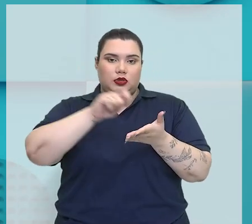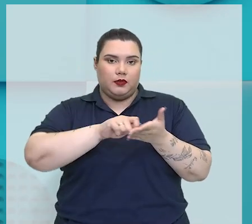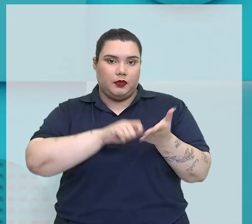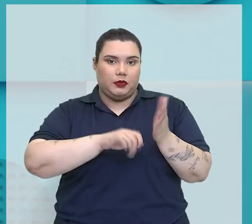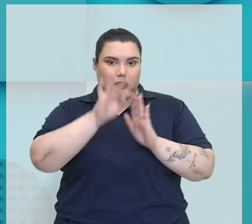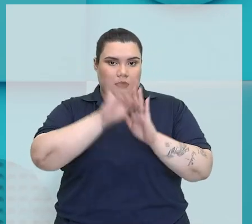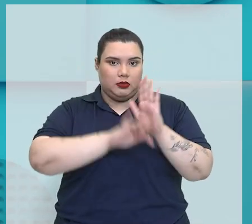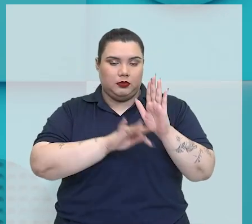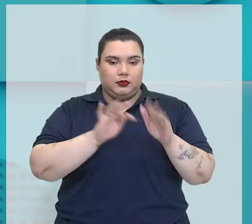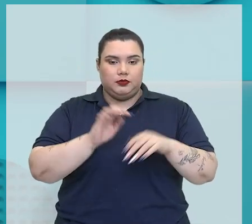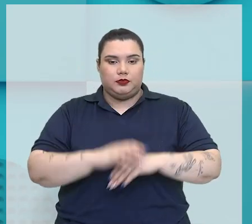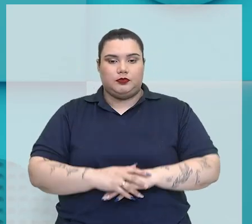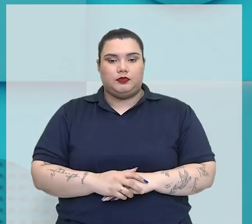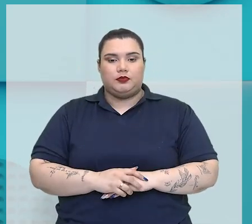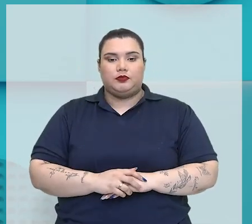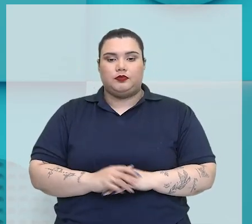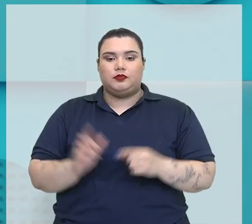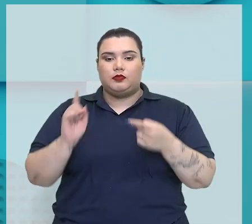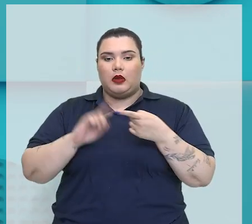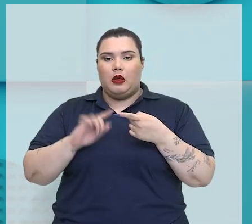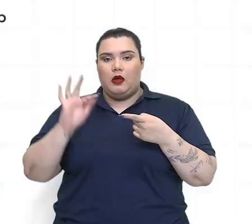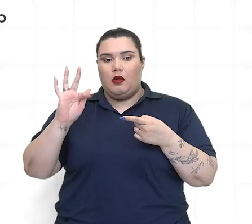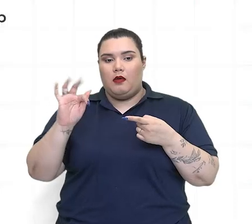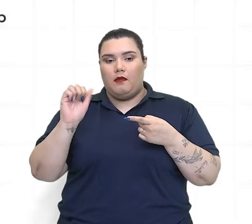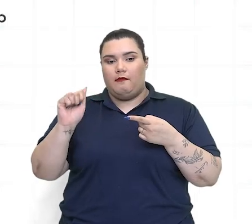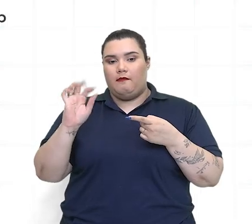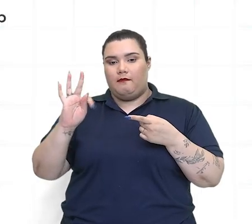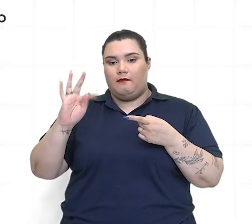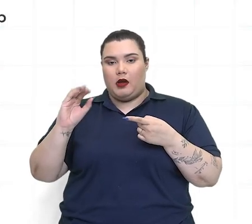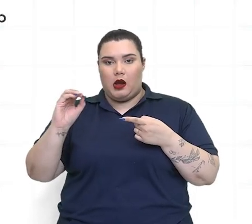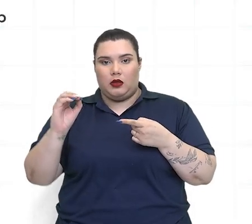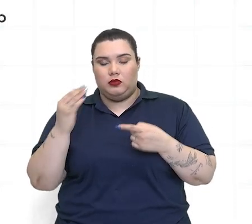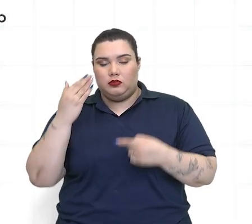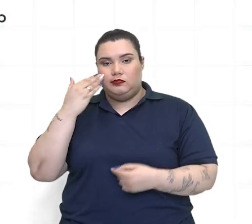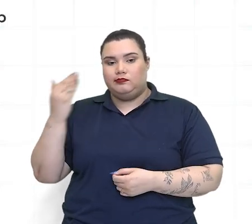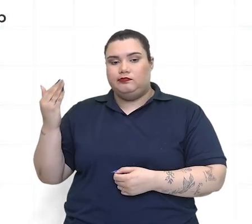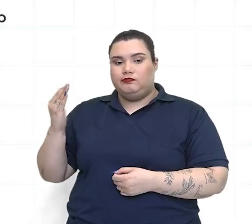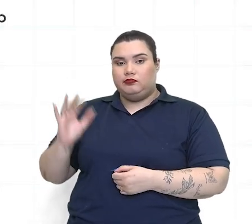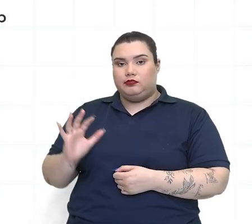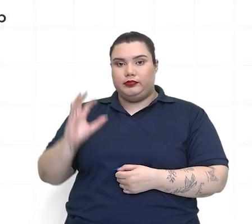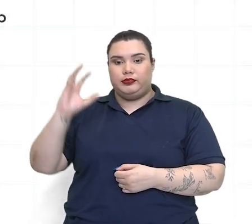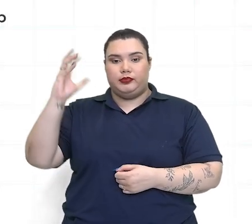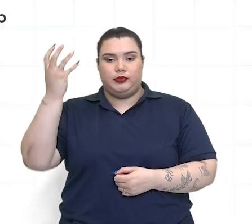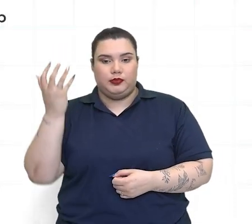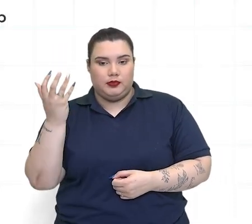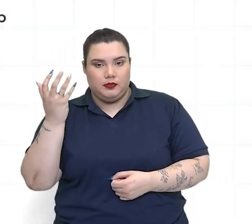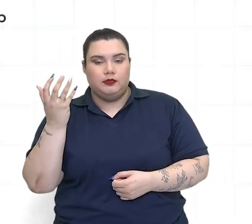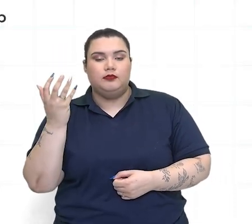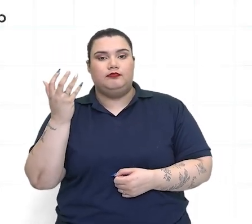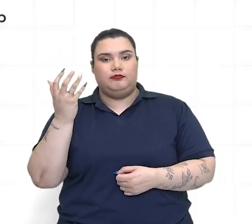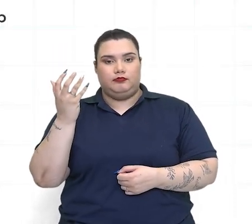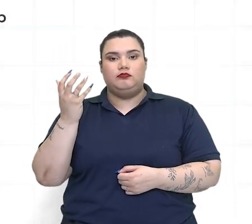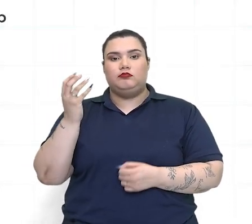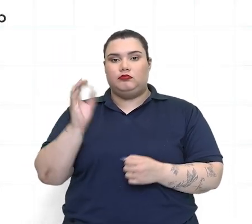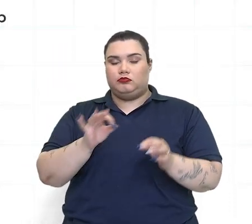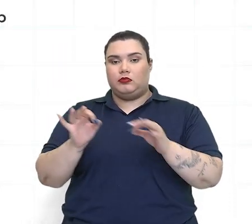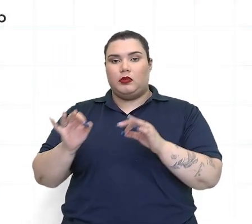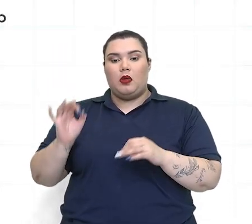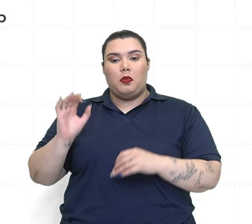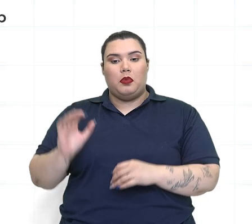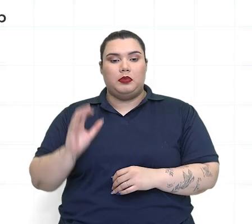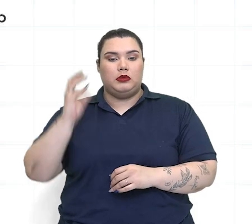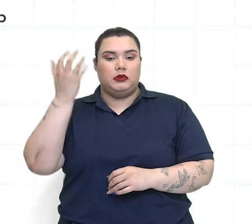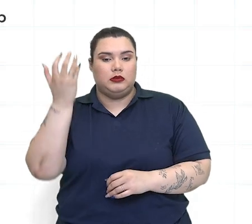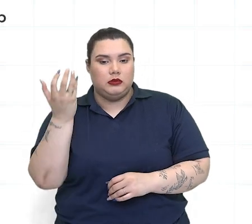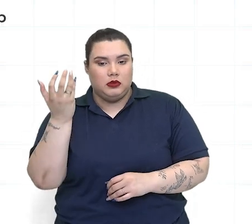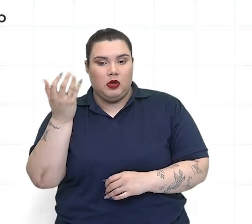escrever. Então, o fato é um acontecimento, é uma ocorrência,